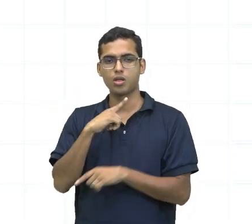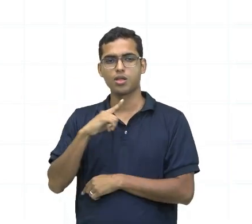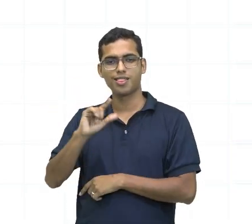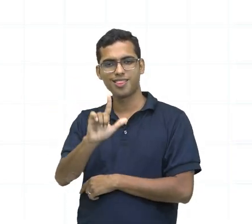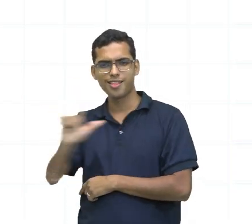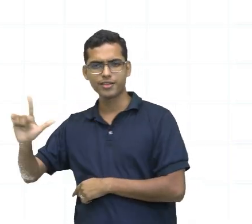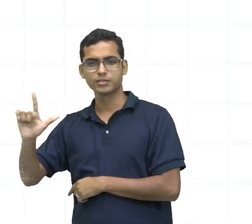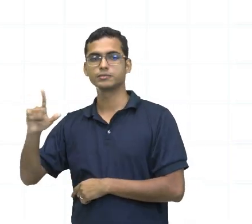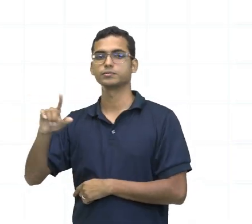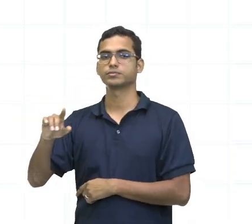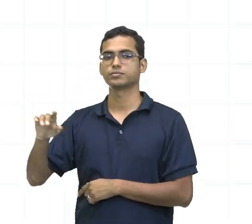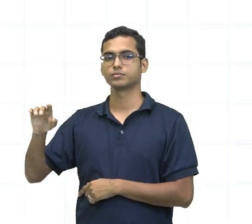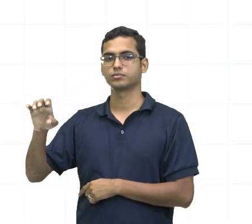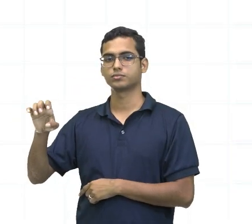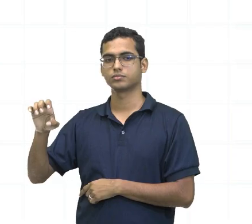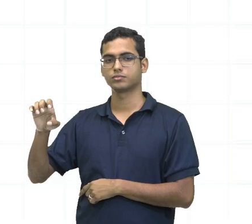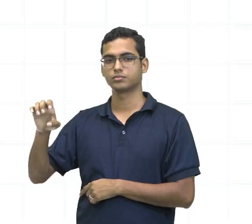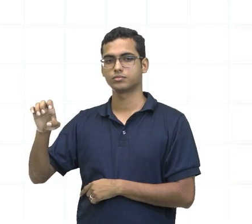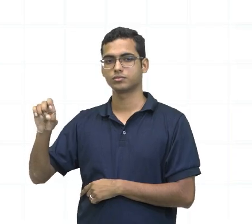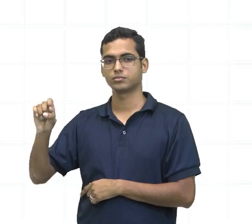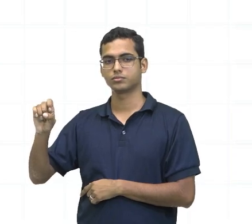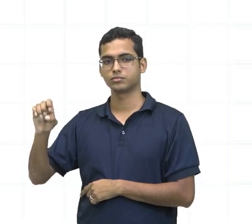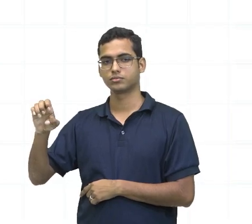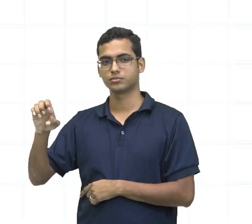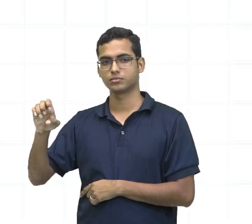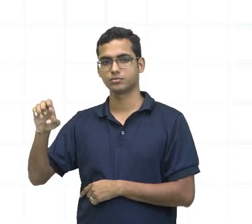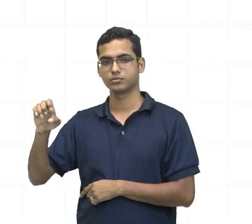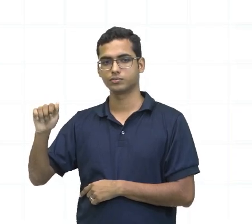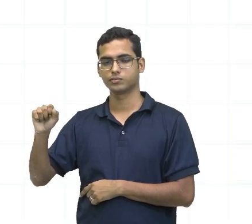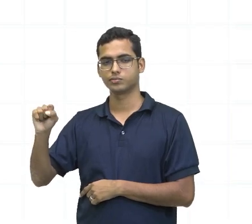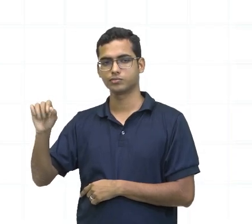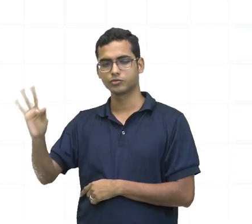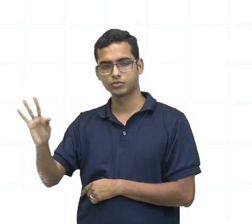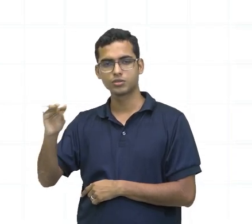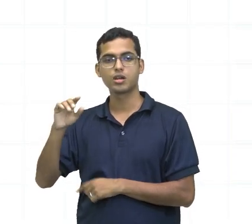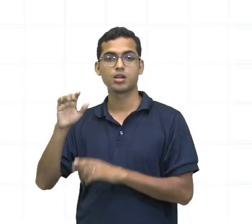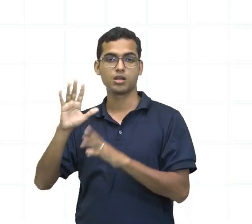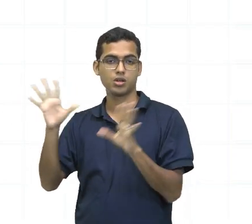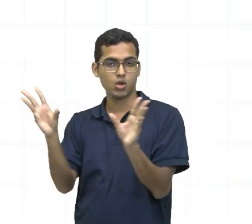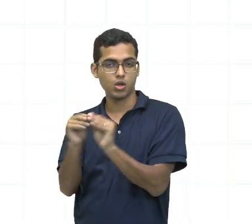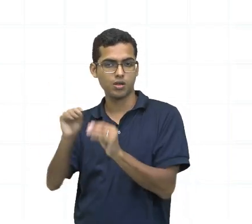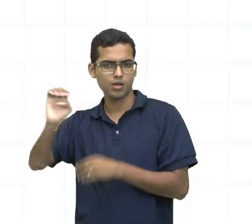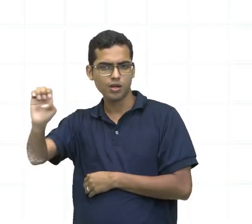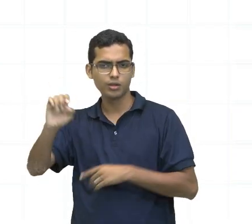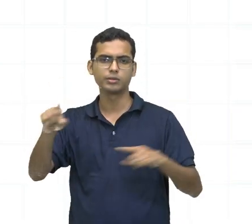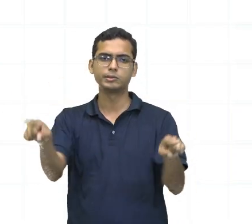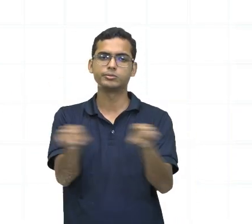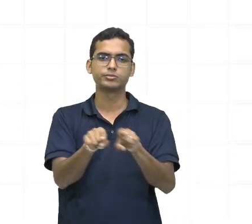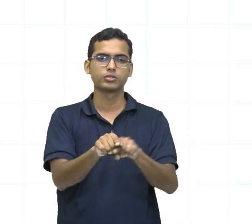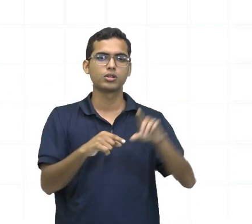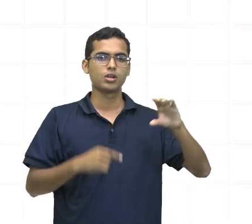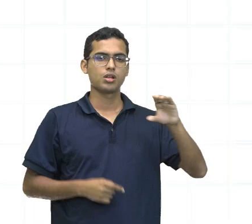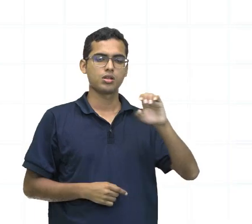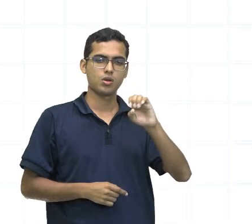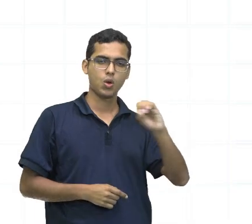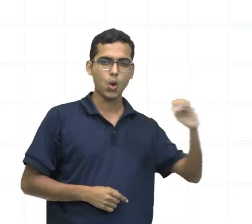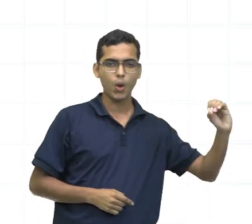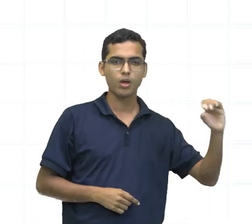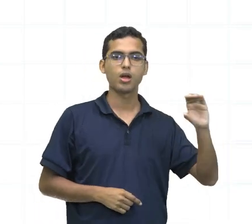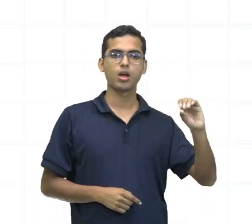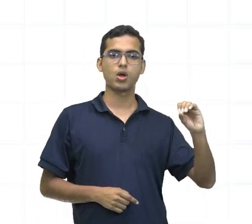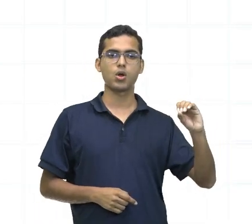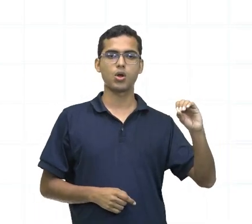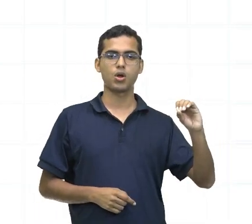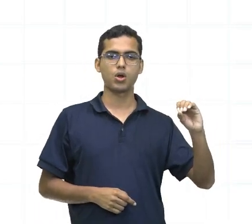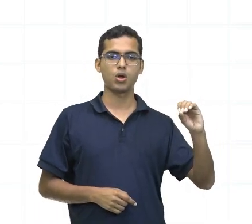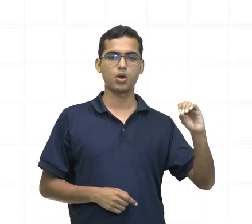E. Oeste vai ser, em língua inglesa, west, e abreviação de W. Anotem aí, tá,